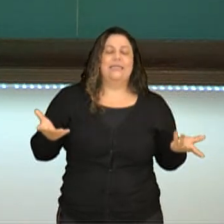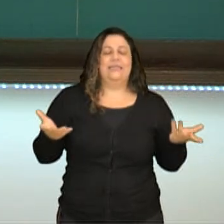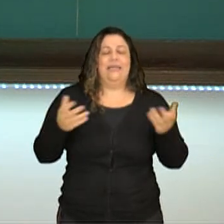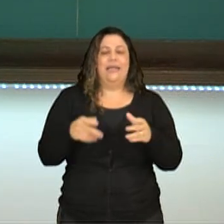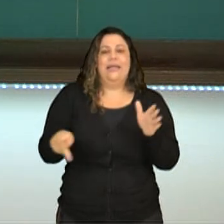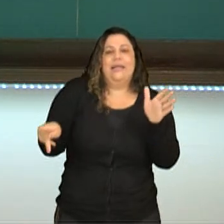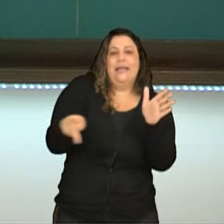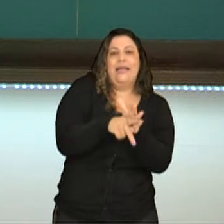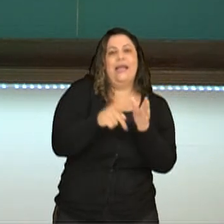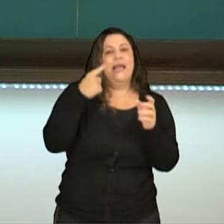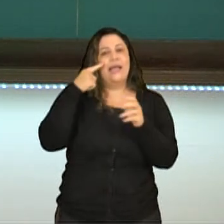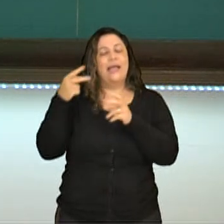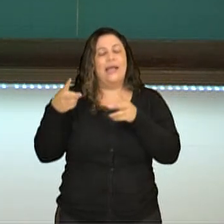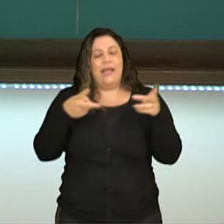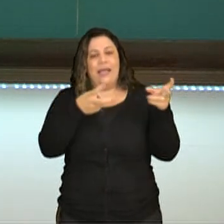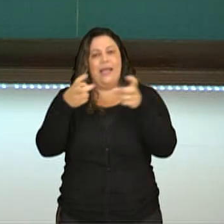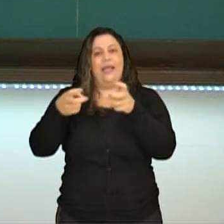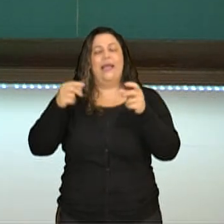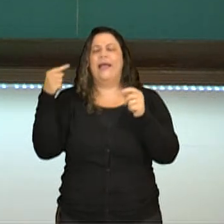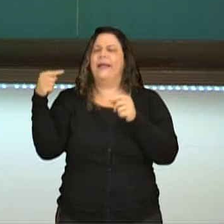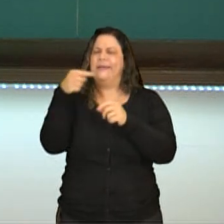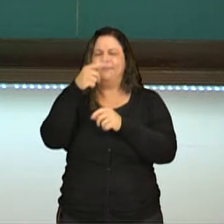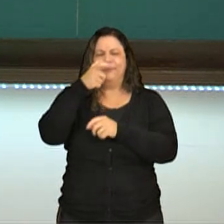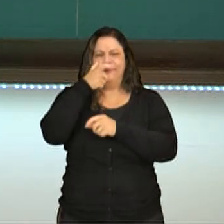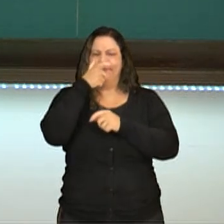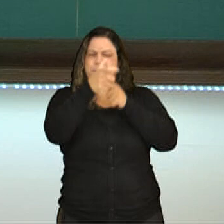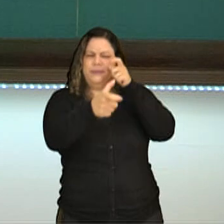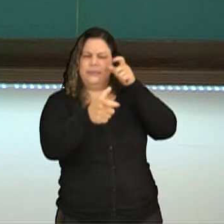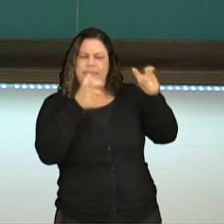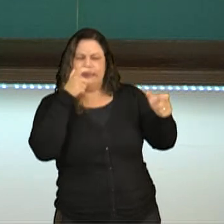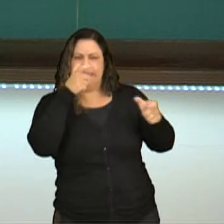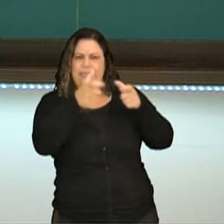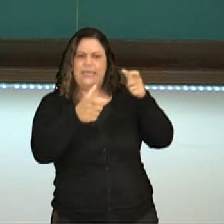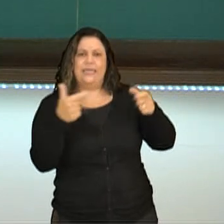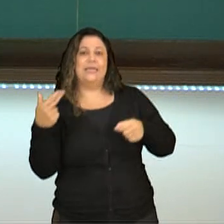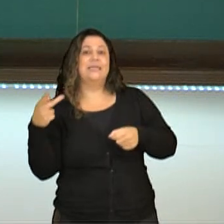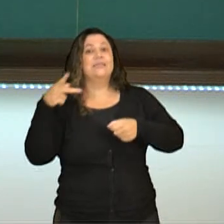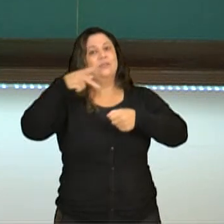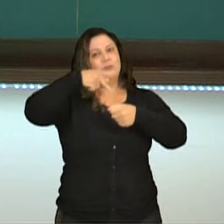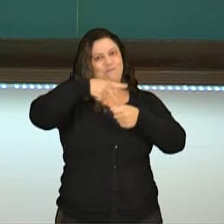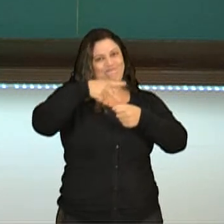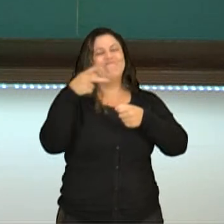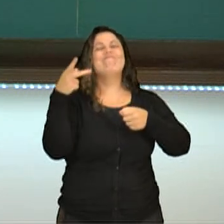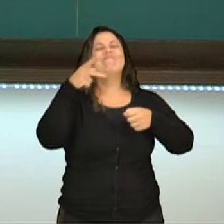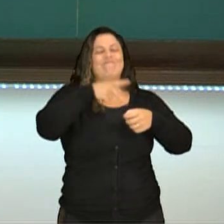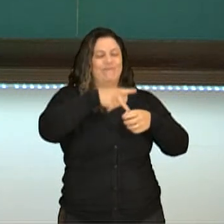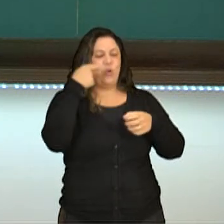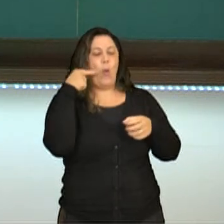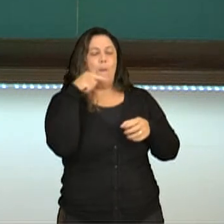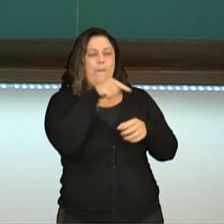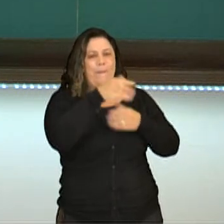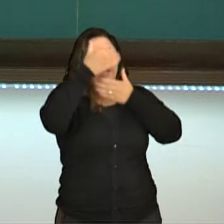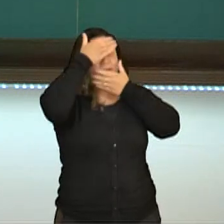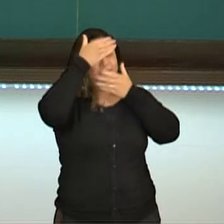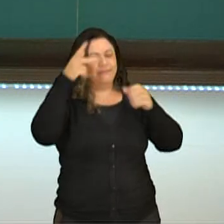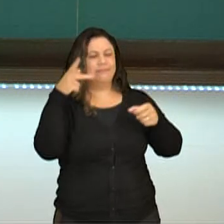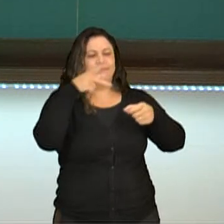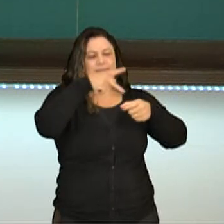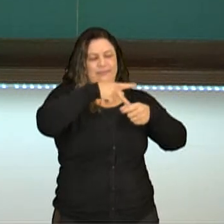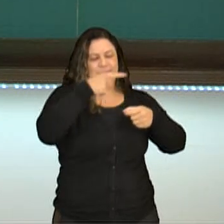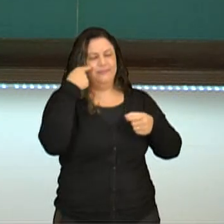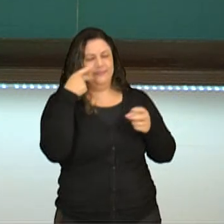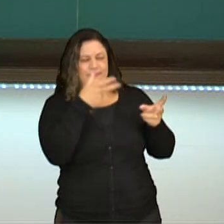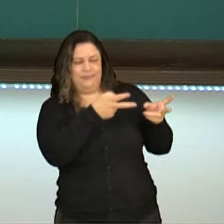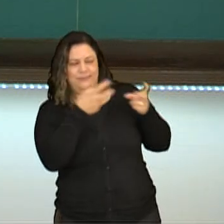do Império Otomano. Interesses principalmente em áreas de produção de petróleo, uma grande fonte de energia aí que os